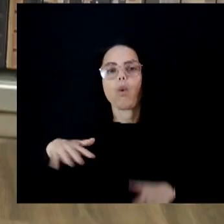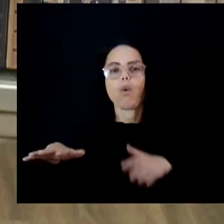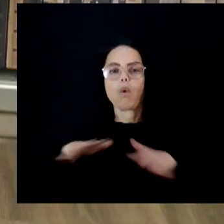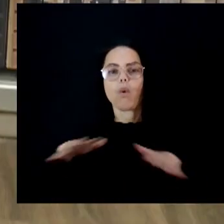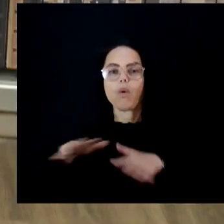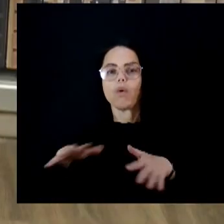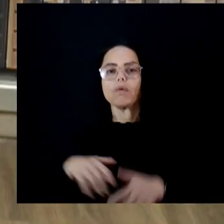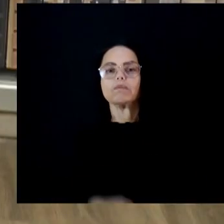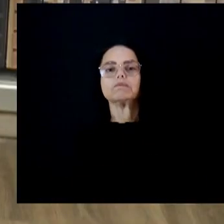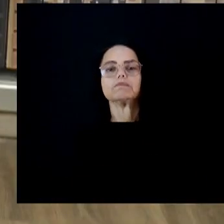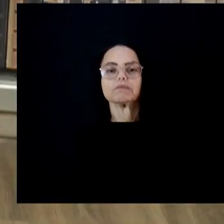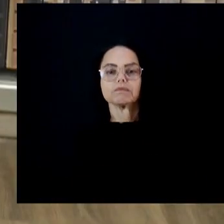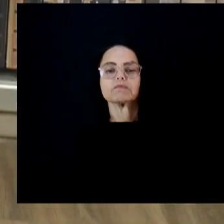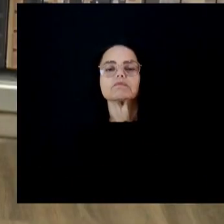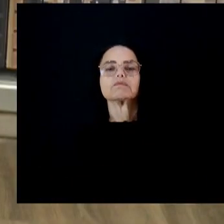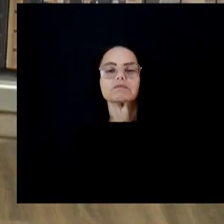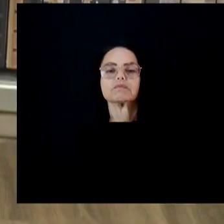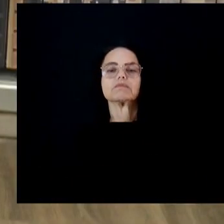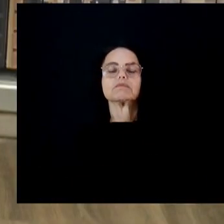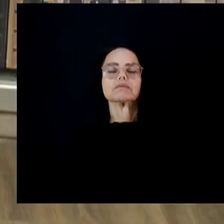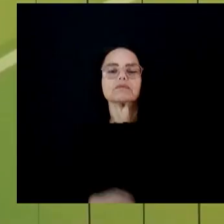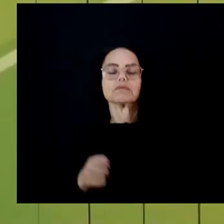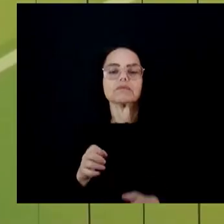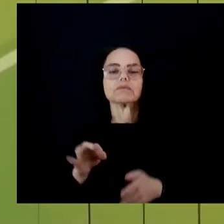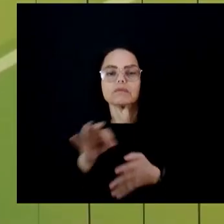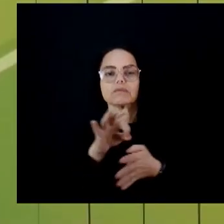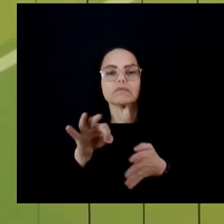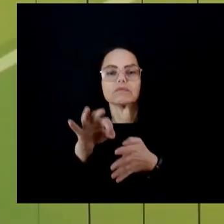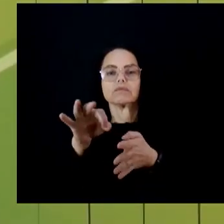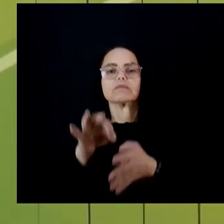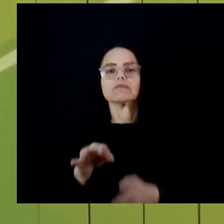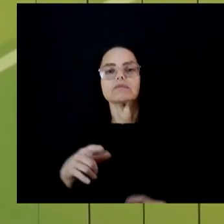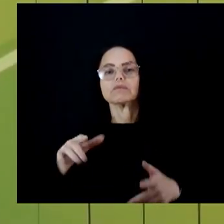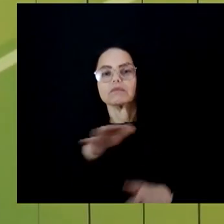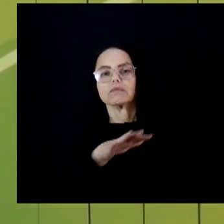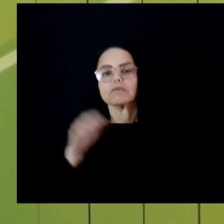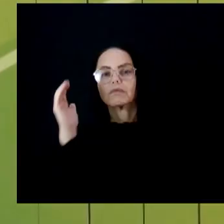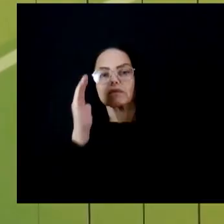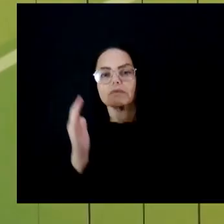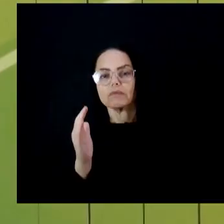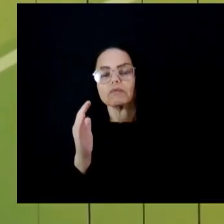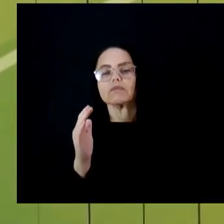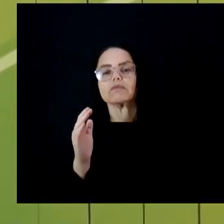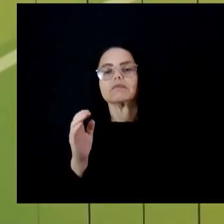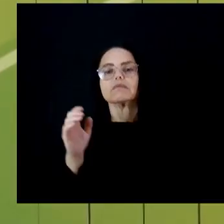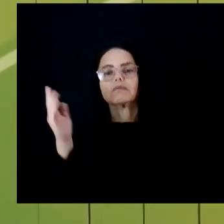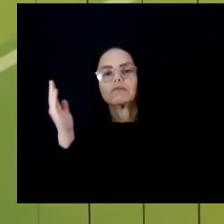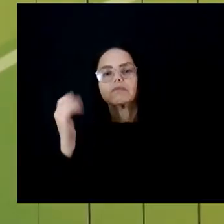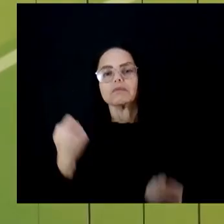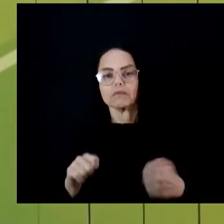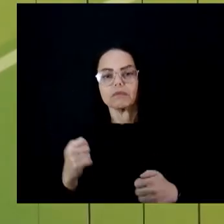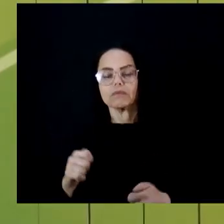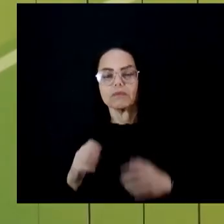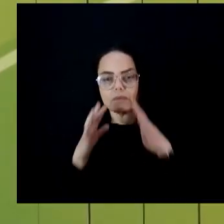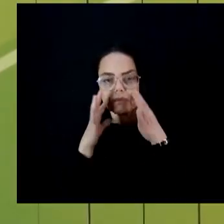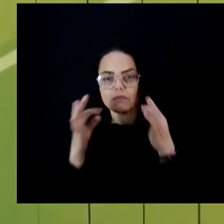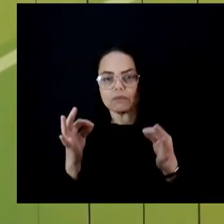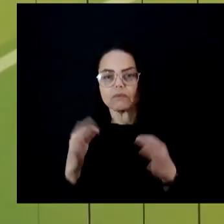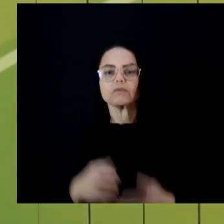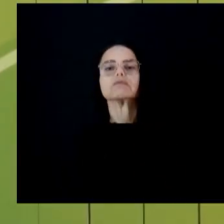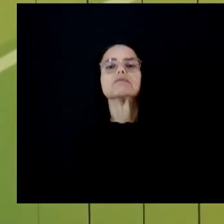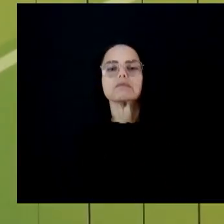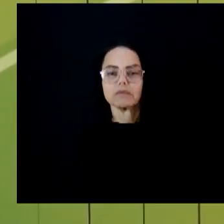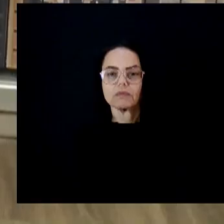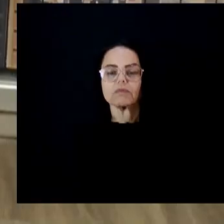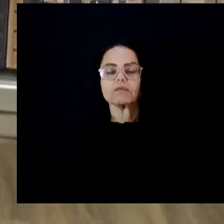Você falou que fazem esse monitoramento. Tem alguma região do Brasil, algum estado que necessita de uma atenção maior para esses